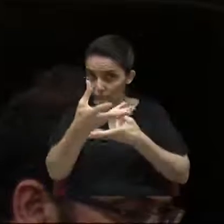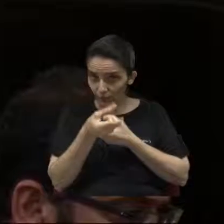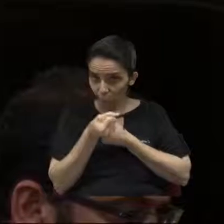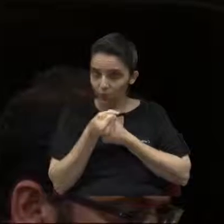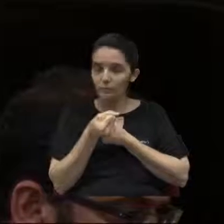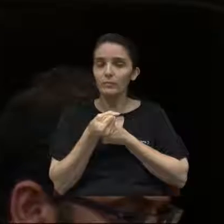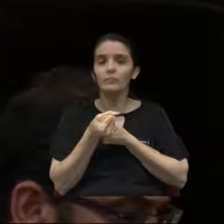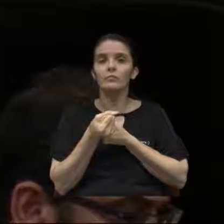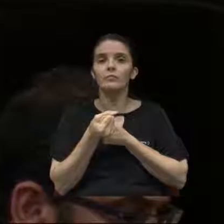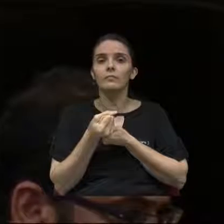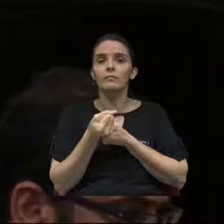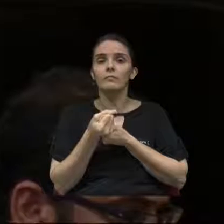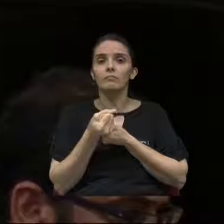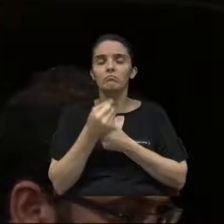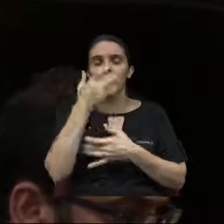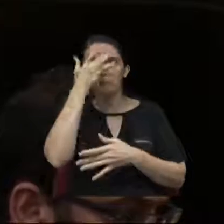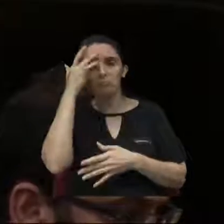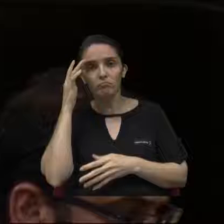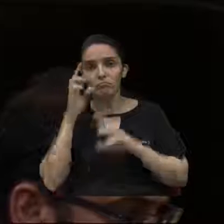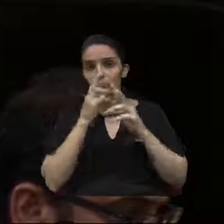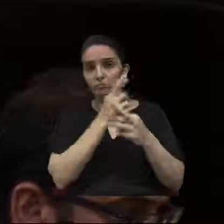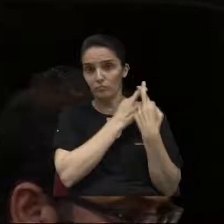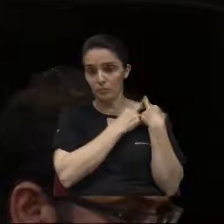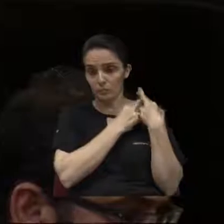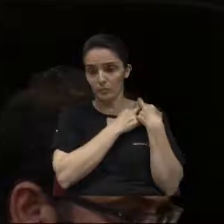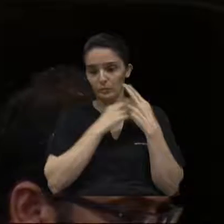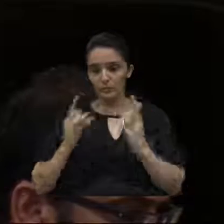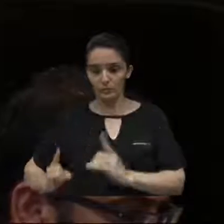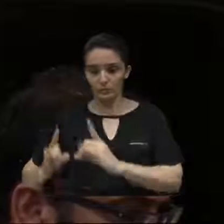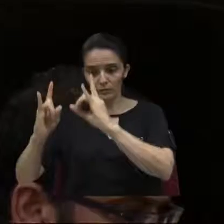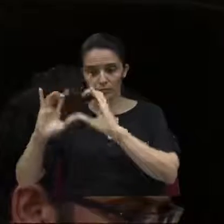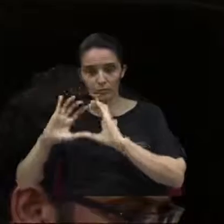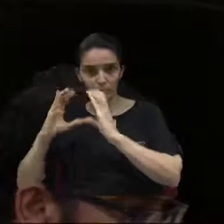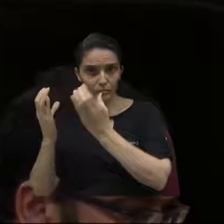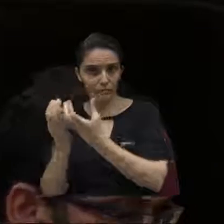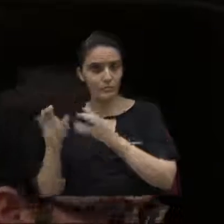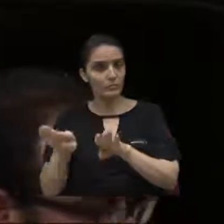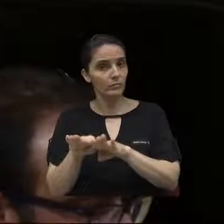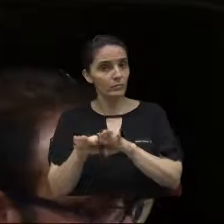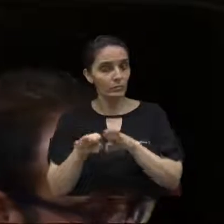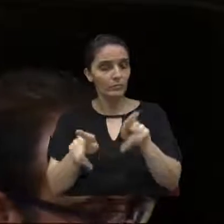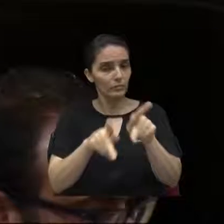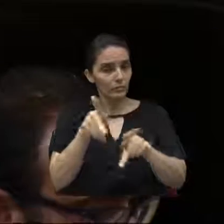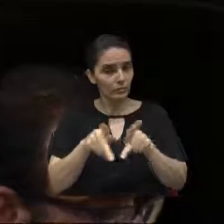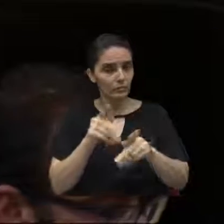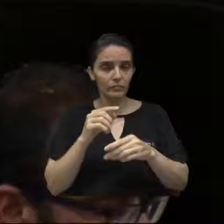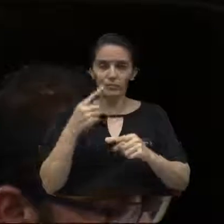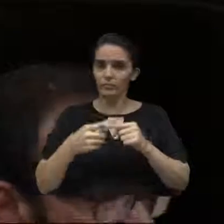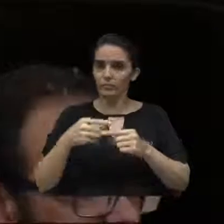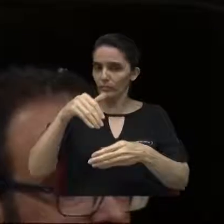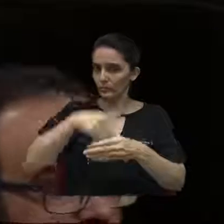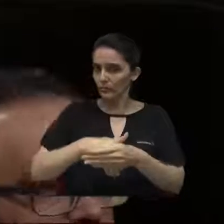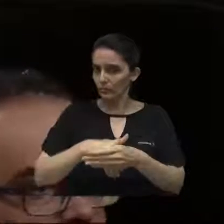alguns síndicos de condomínio, e por que não uma audiência pública para tirar a dúvida? Porque votar nessas